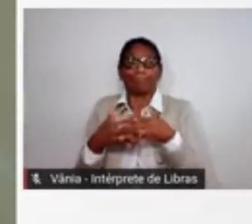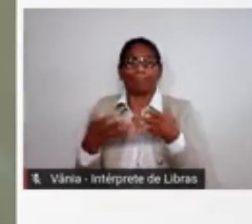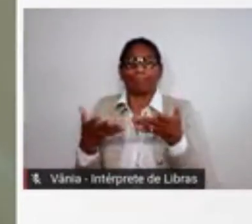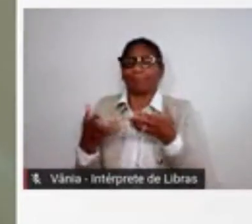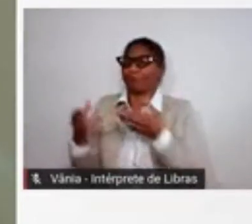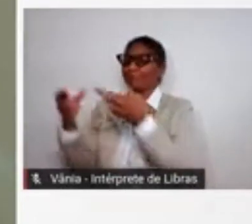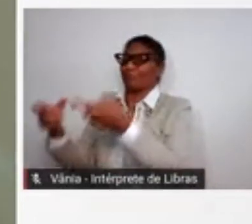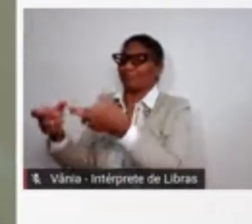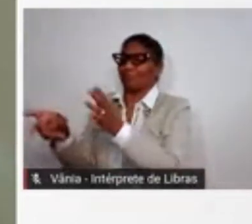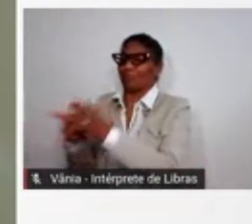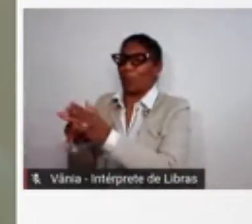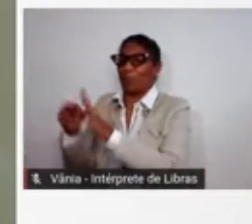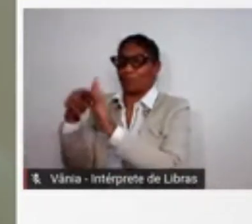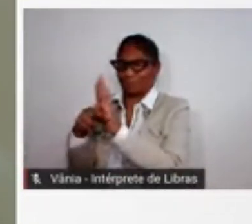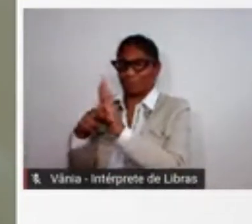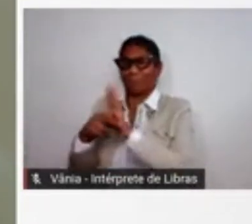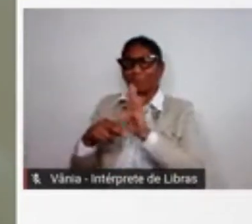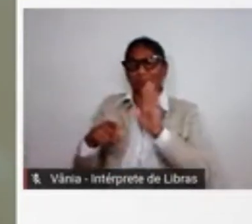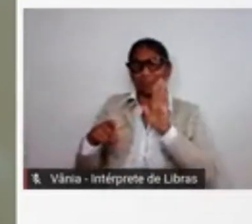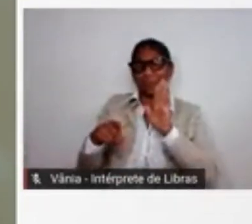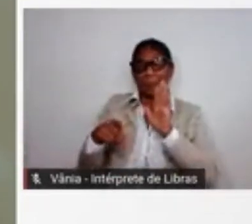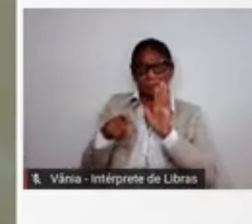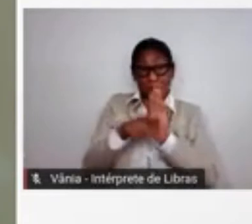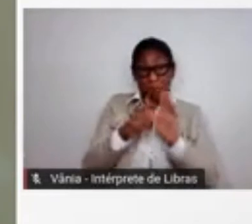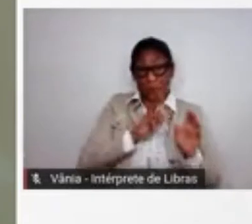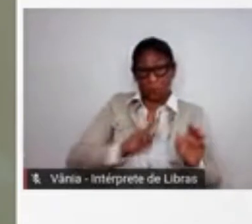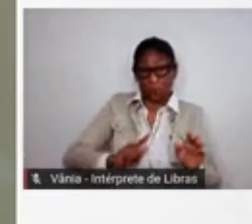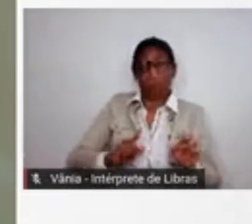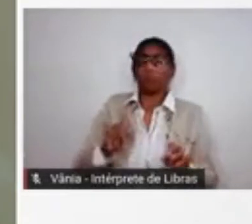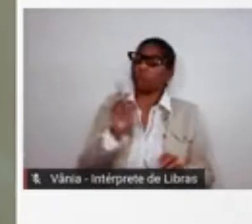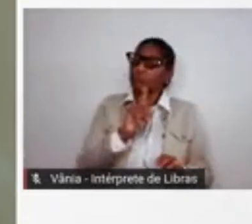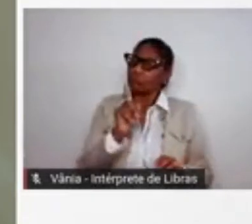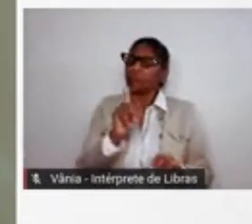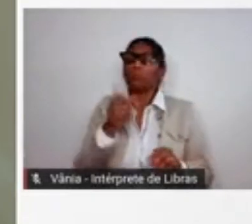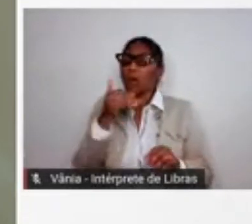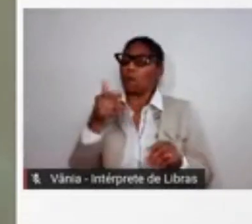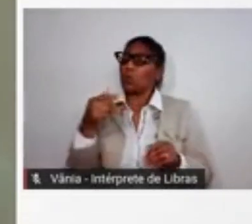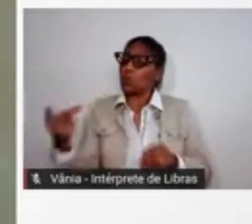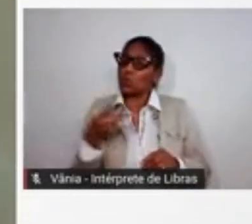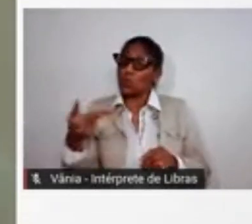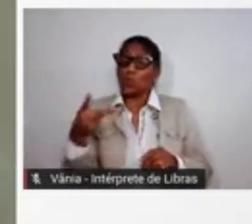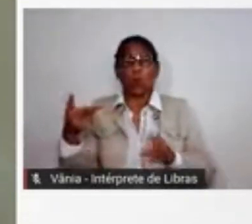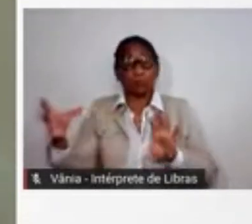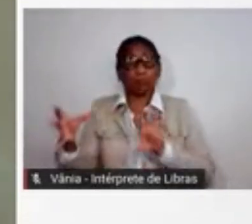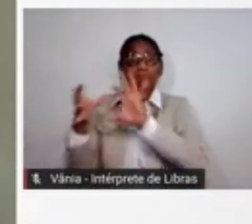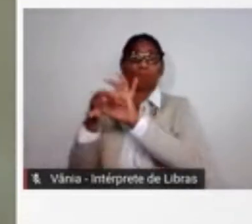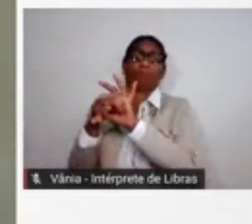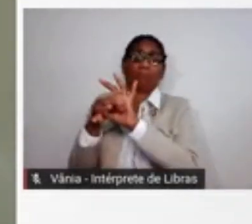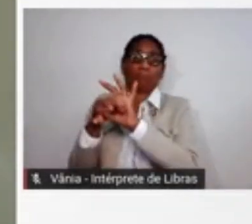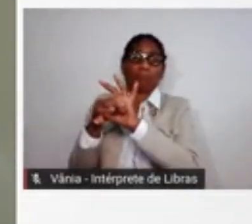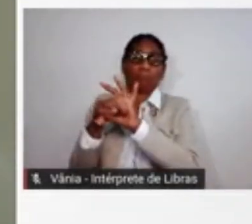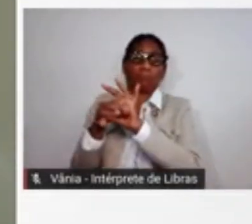efetividade do modelo. Pelo contrário, eu entendo que esta judicialização justamente assegura e fortalece o modelo, para ficar claro